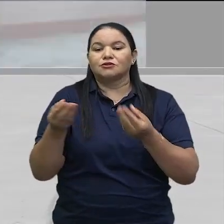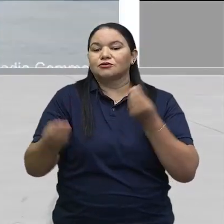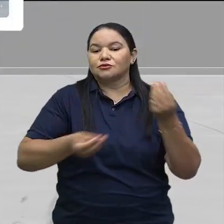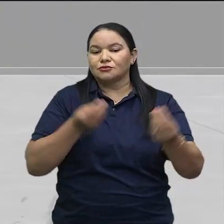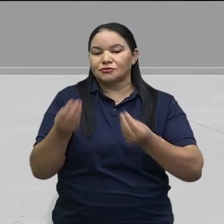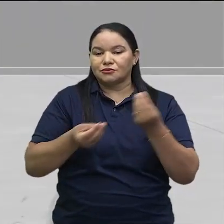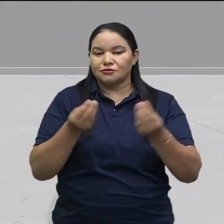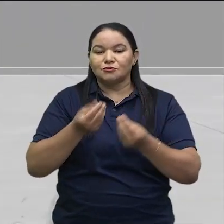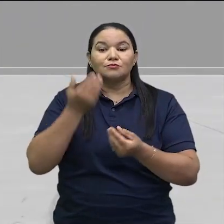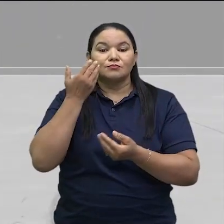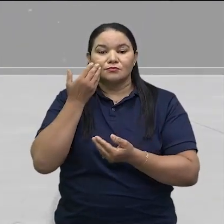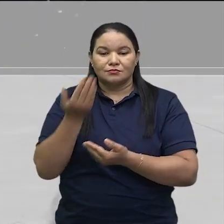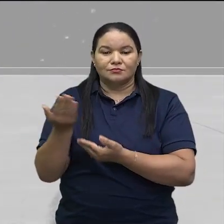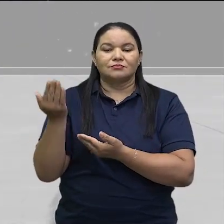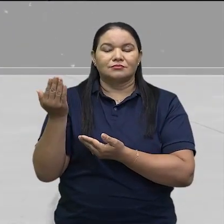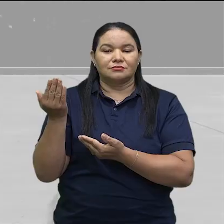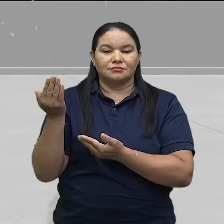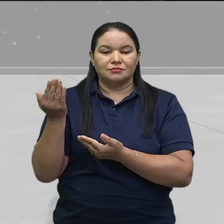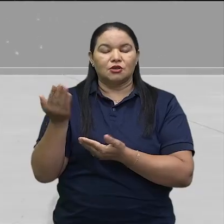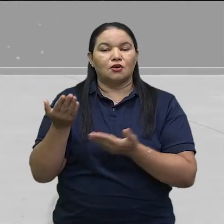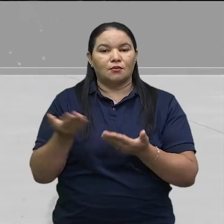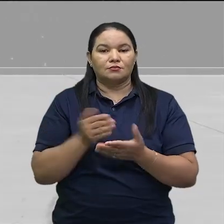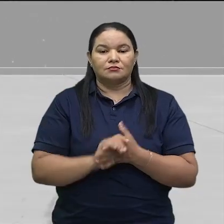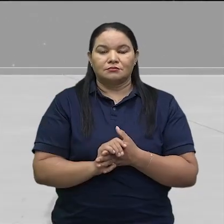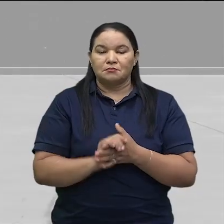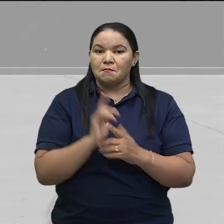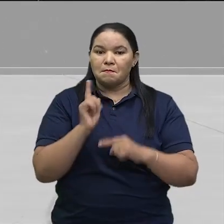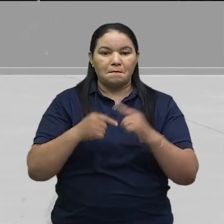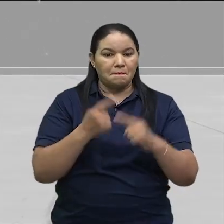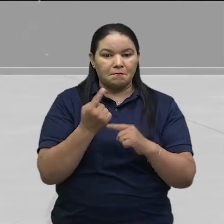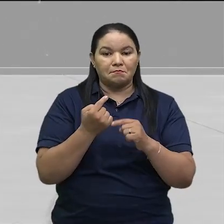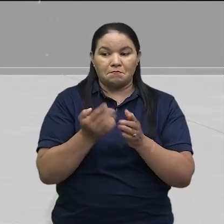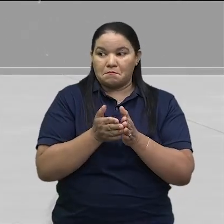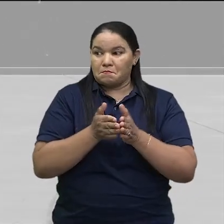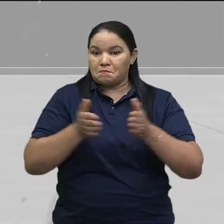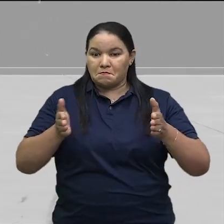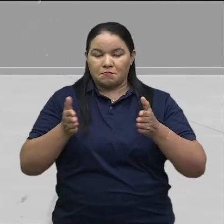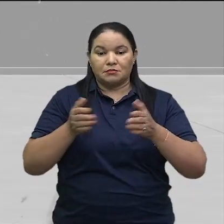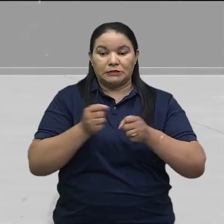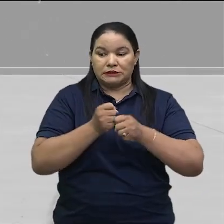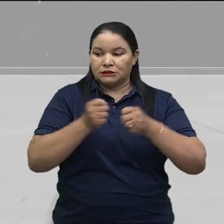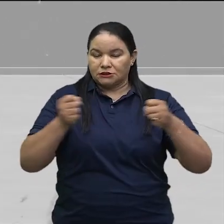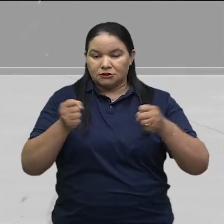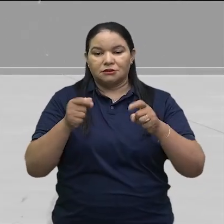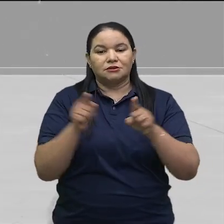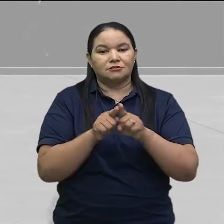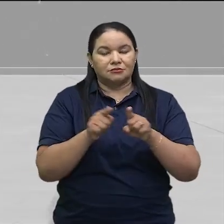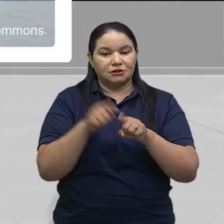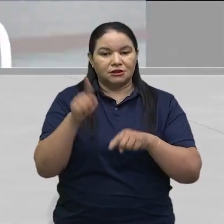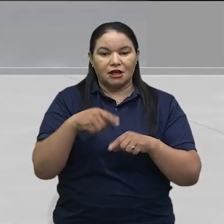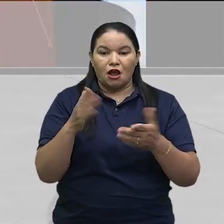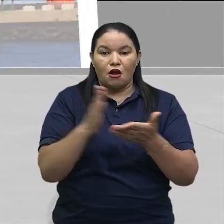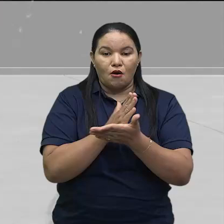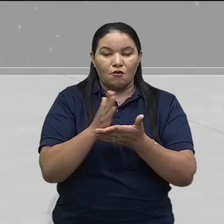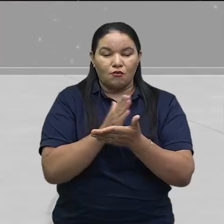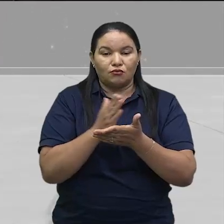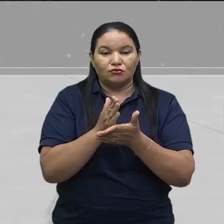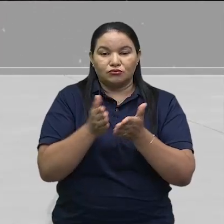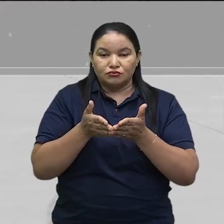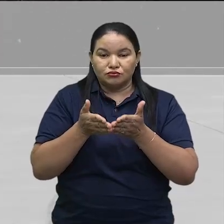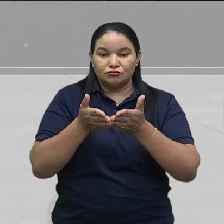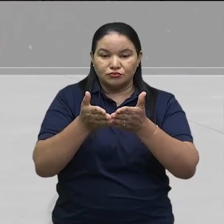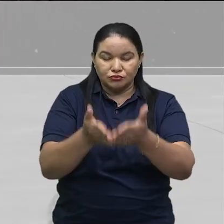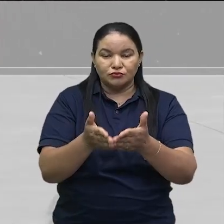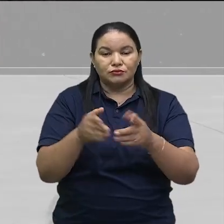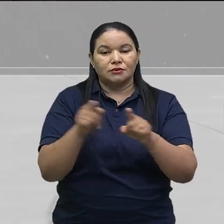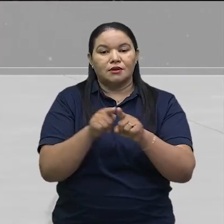embarcações elas estão se tornando cada vez maiores, a ponto de alguns canais, como o de Suez,